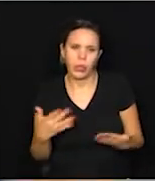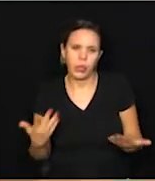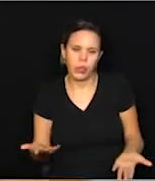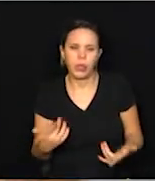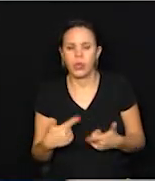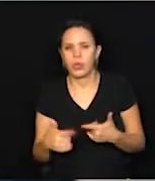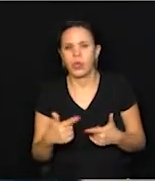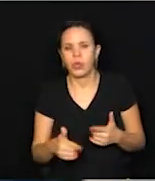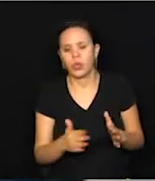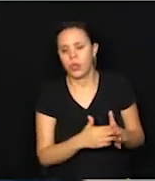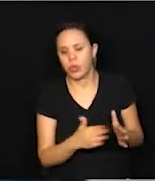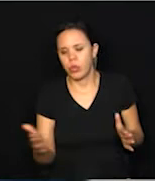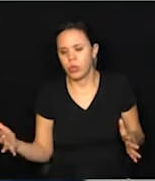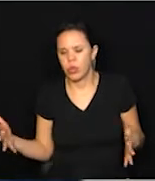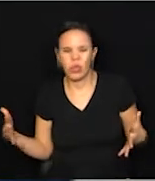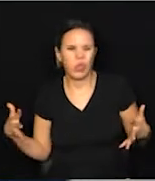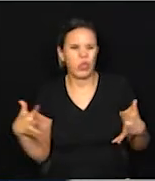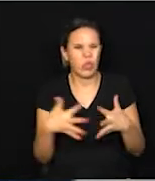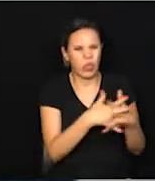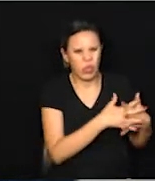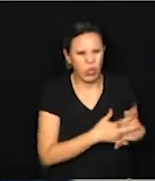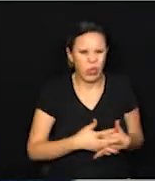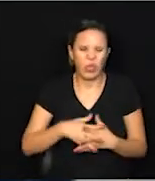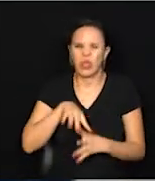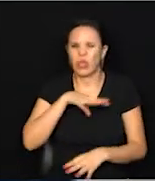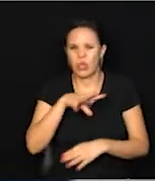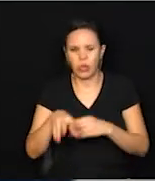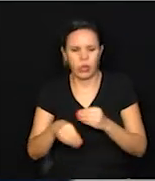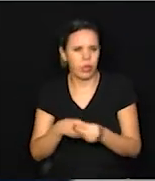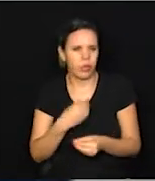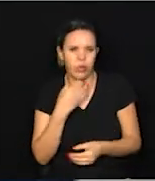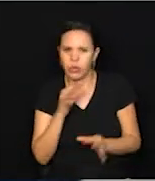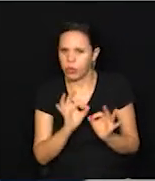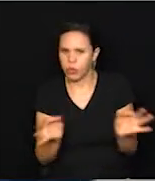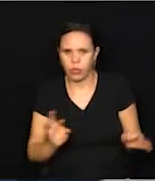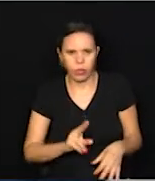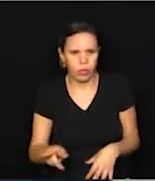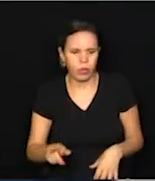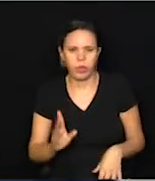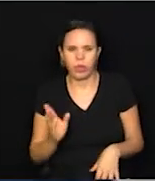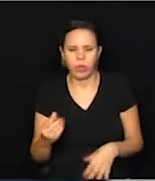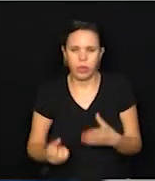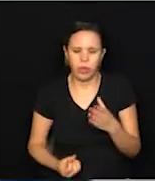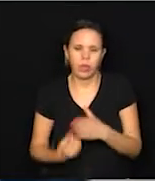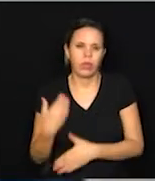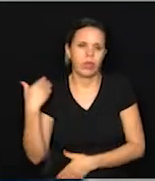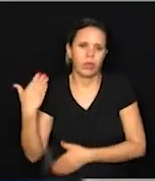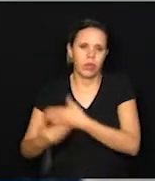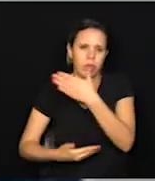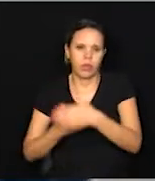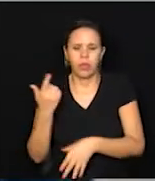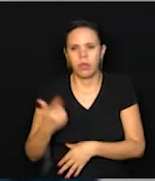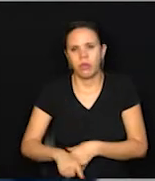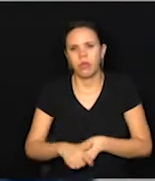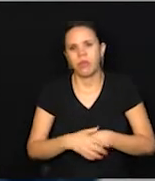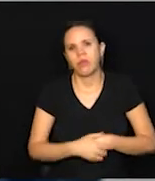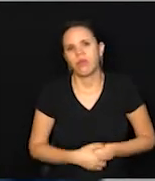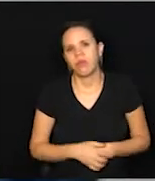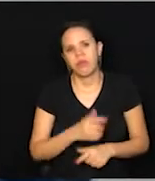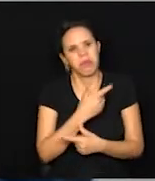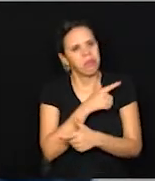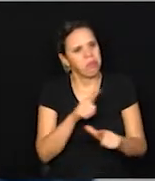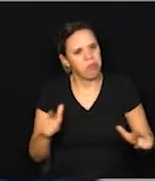que durante essa confusão da pandemia, essas implementações não são simples, já devia ter acontecido, e mais uma vez, não existe